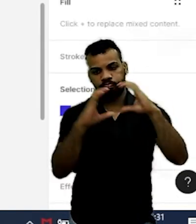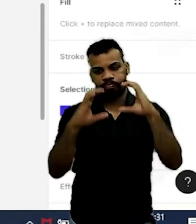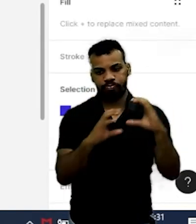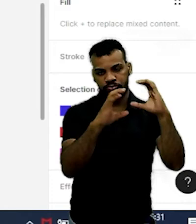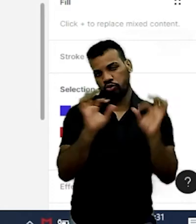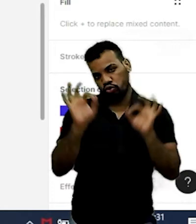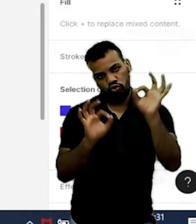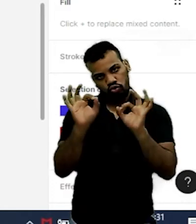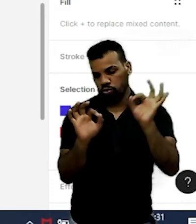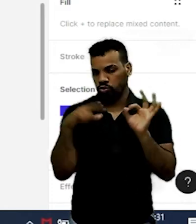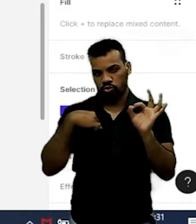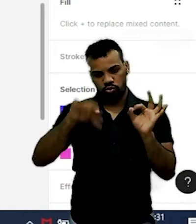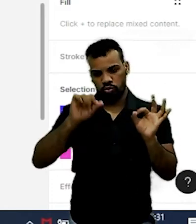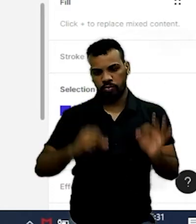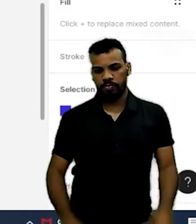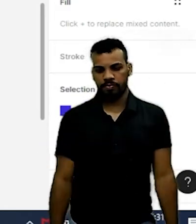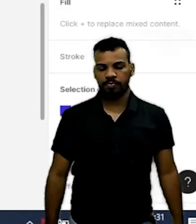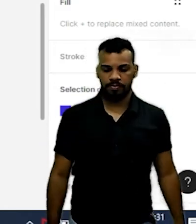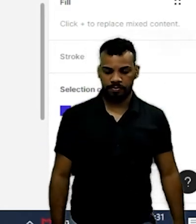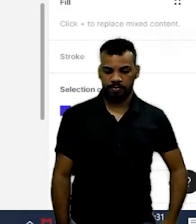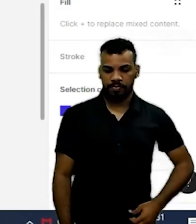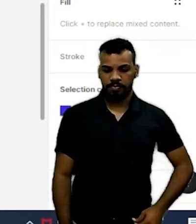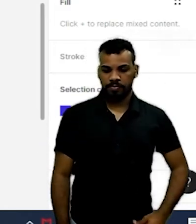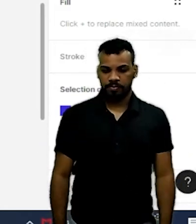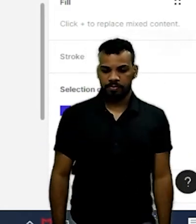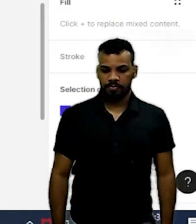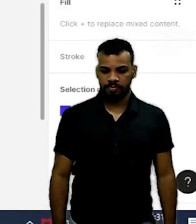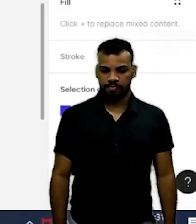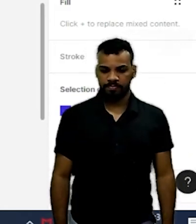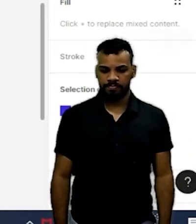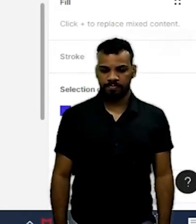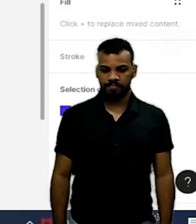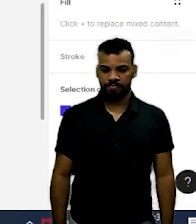Eu também posso alinhar para baixo.